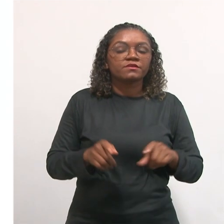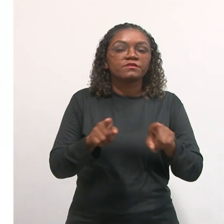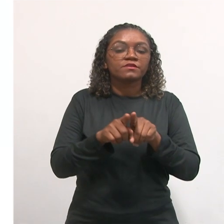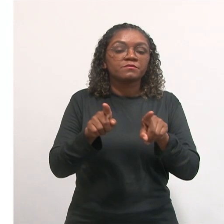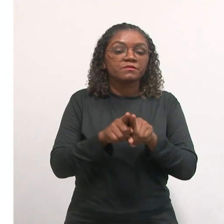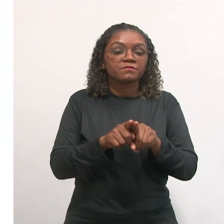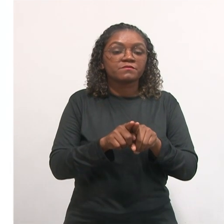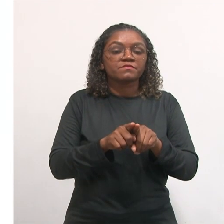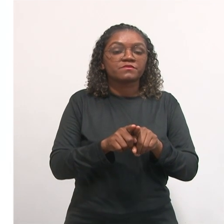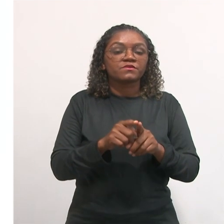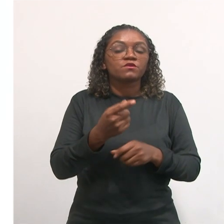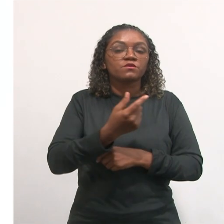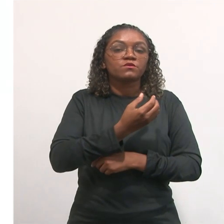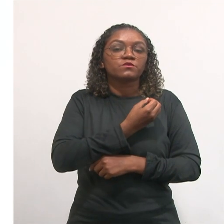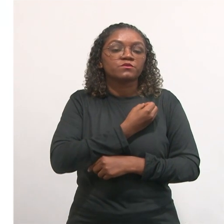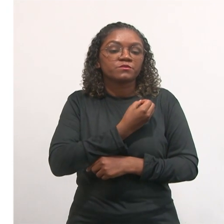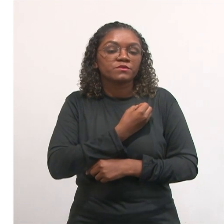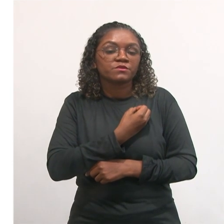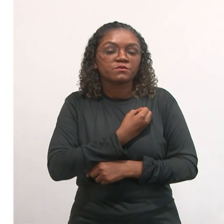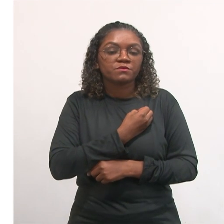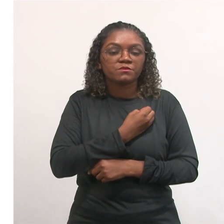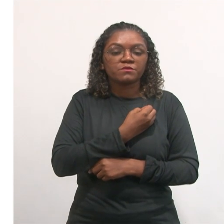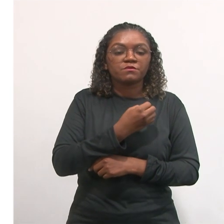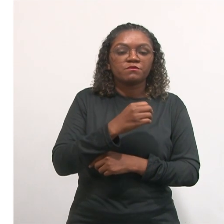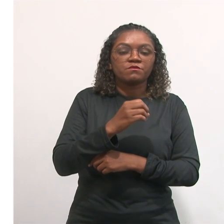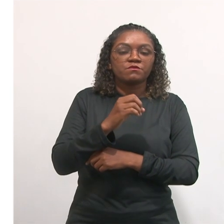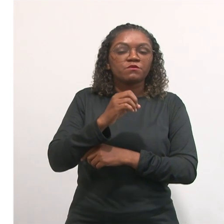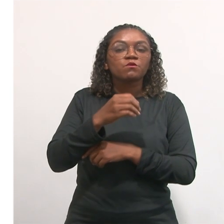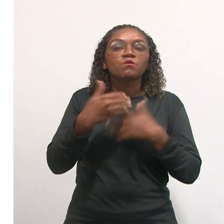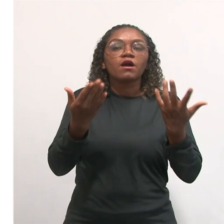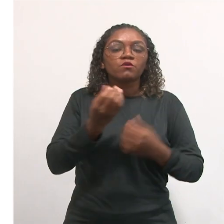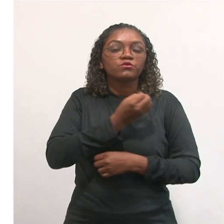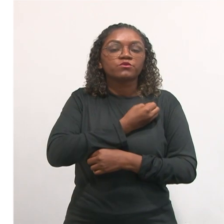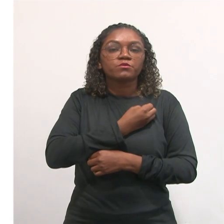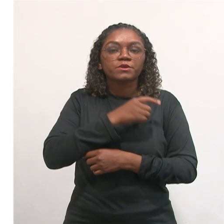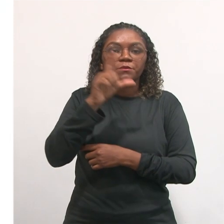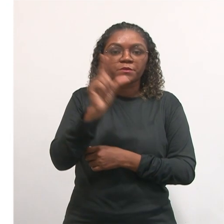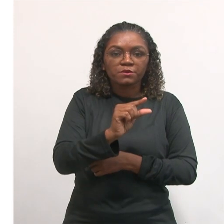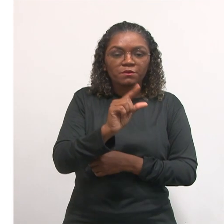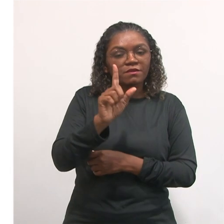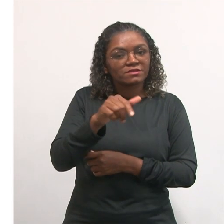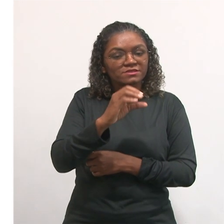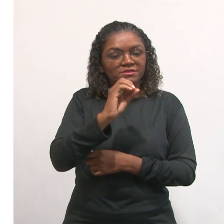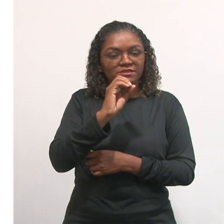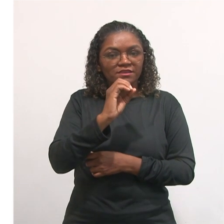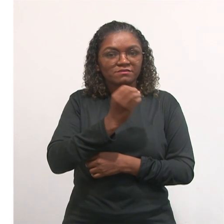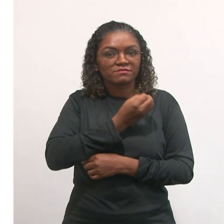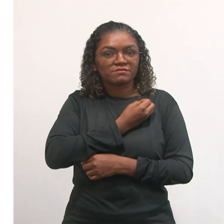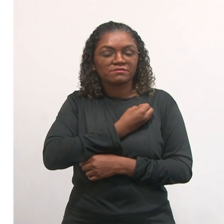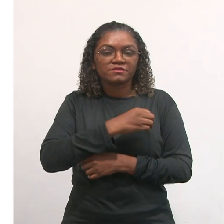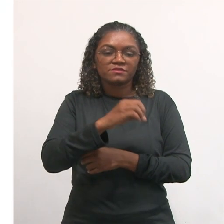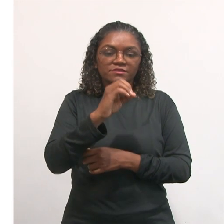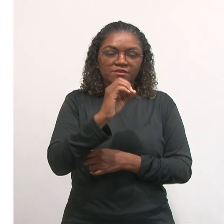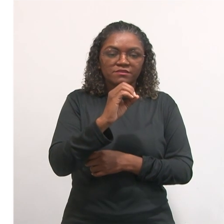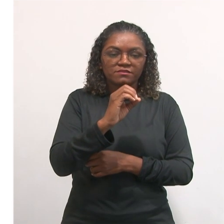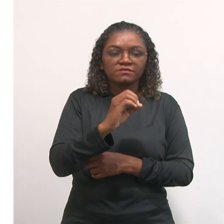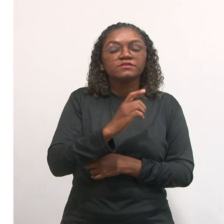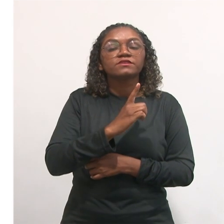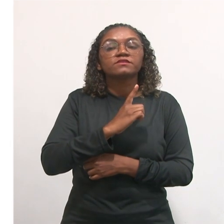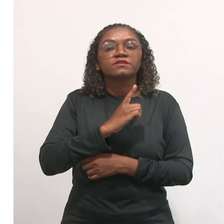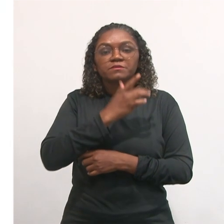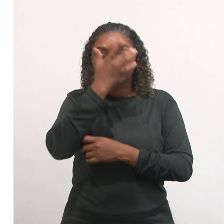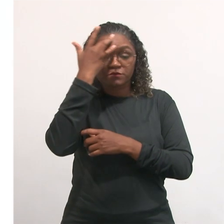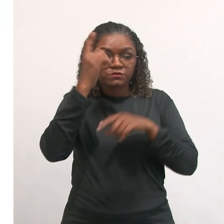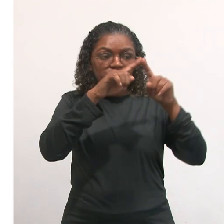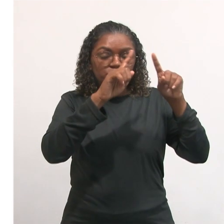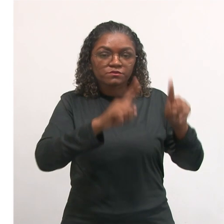valor mínimo? O valor mínimo é 0, porque teve lá 6